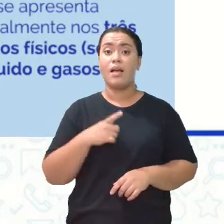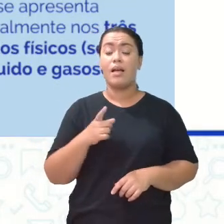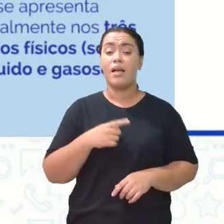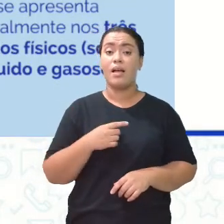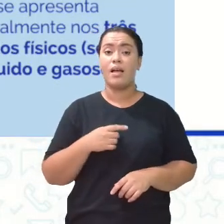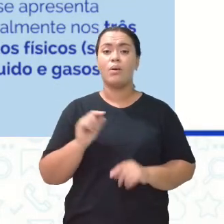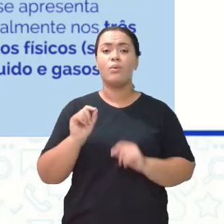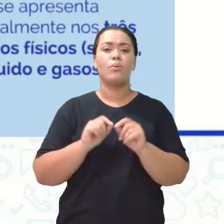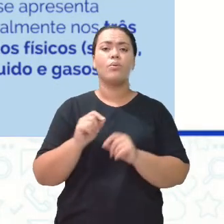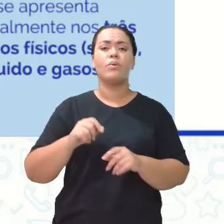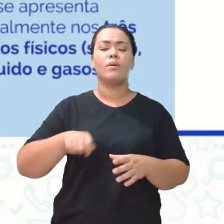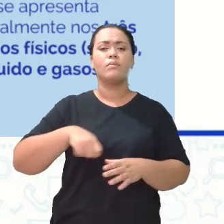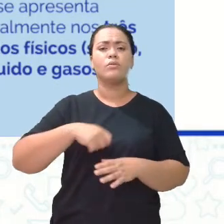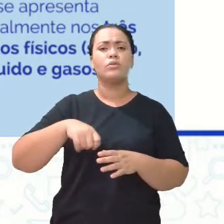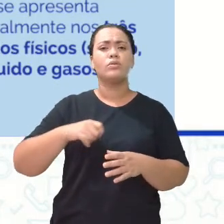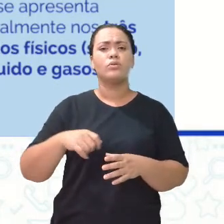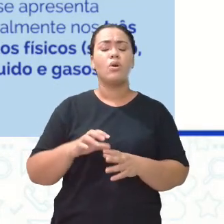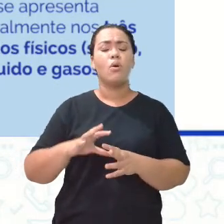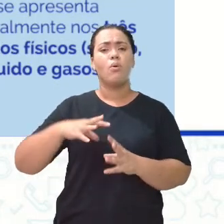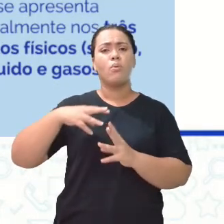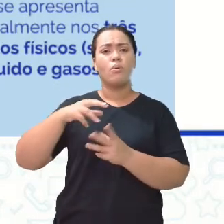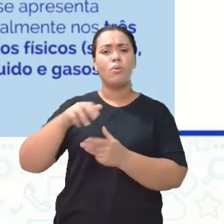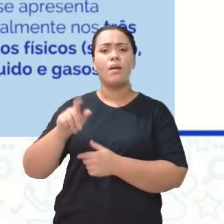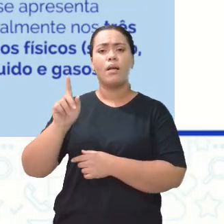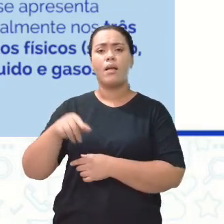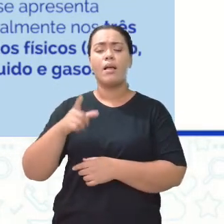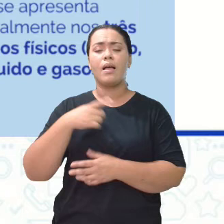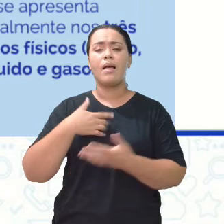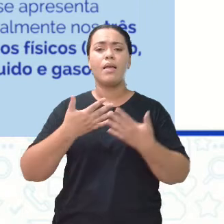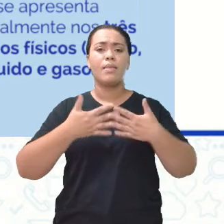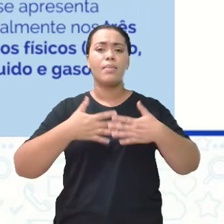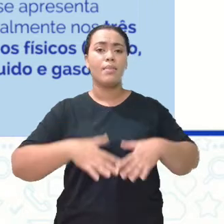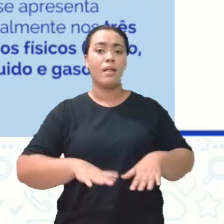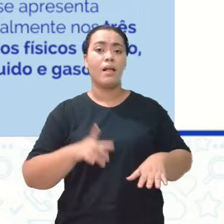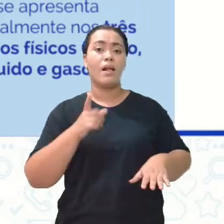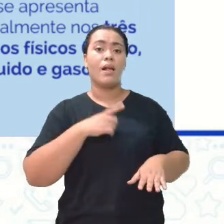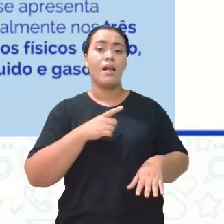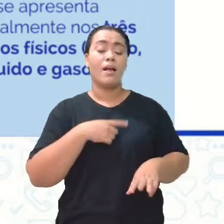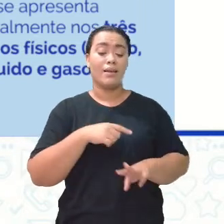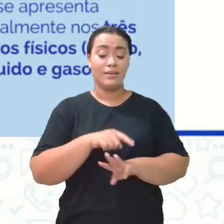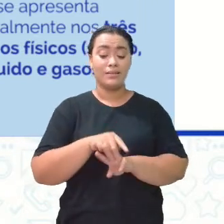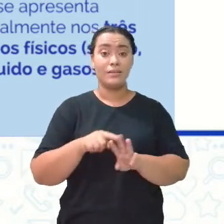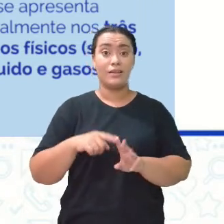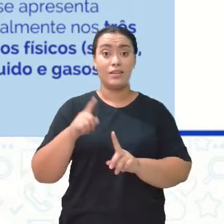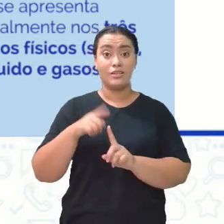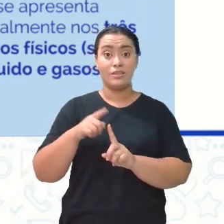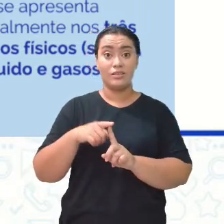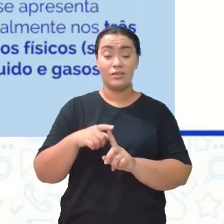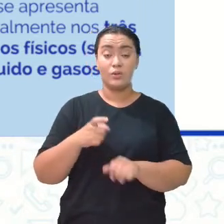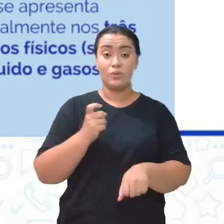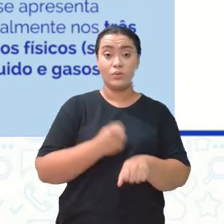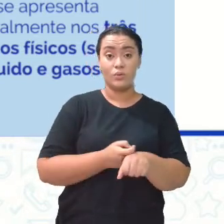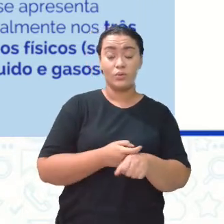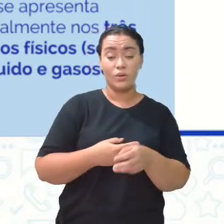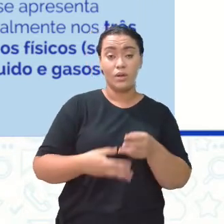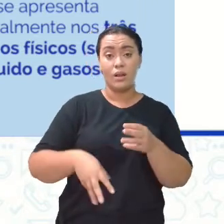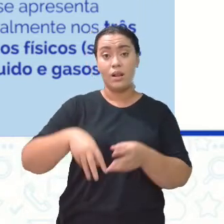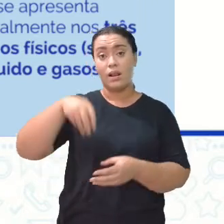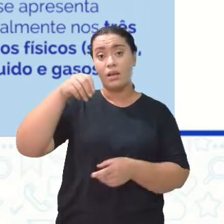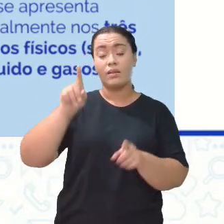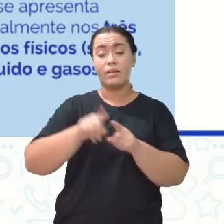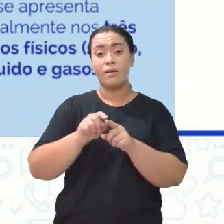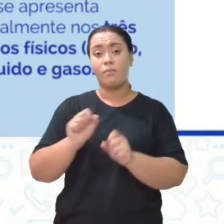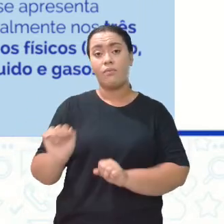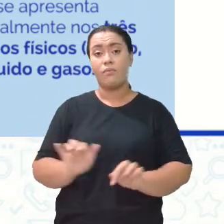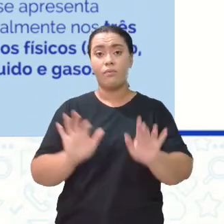solvente universal e é a única substância que se apresenta naturalmente nos 3 estados físicos, sólido, líquido e